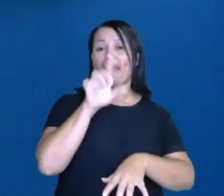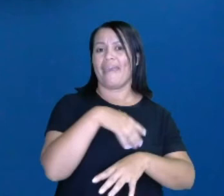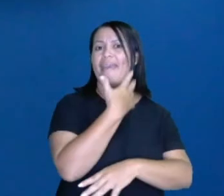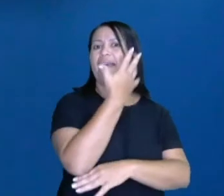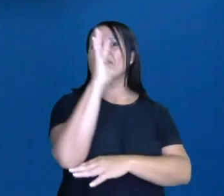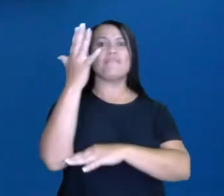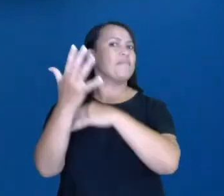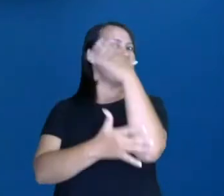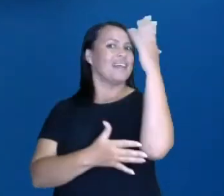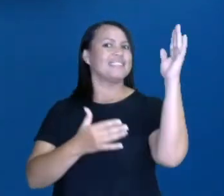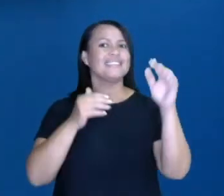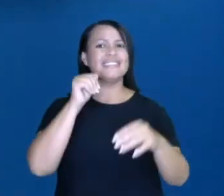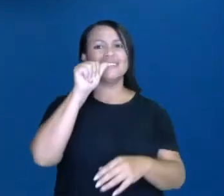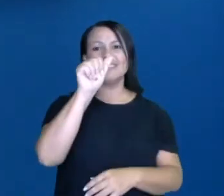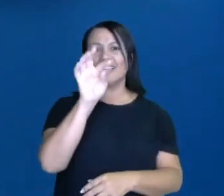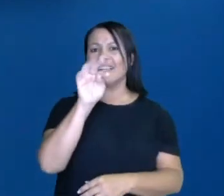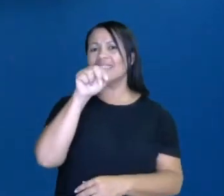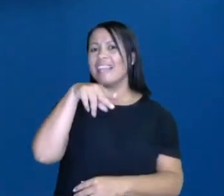Mata Atlântica.